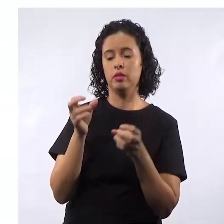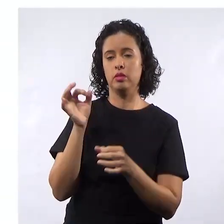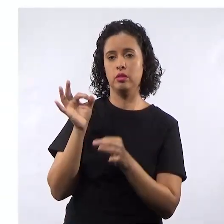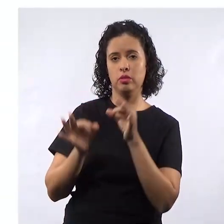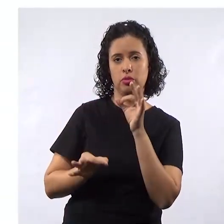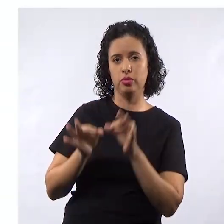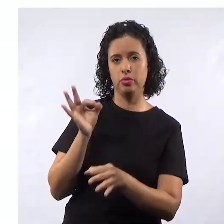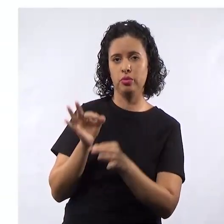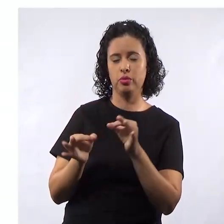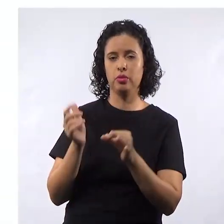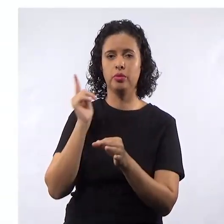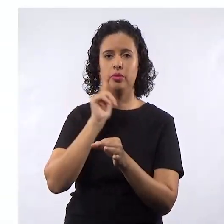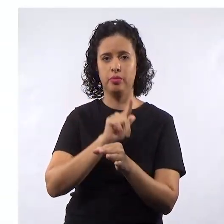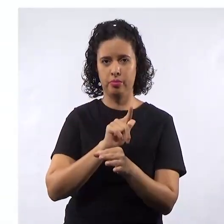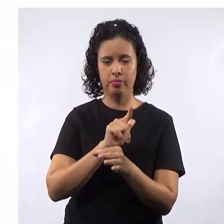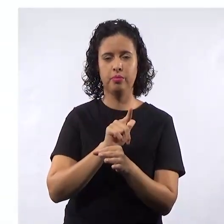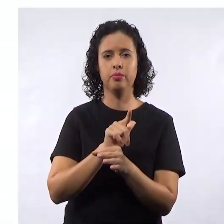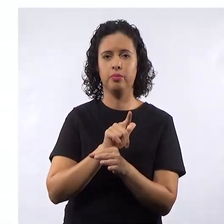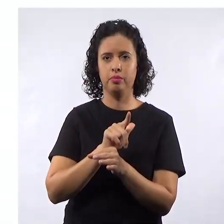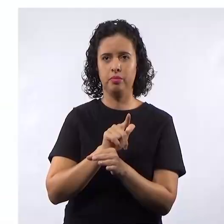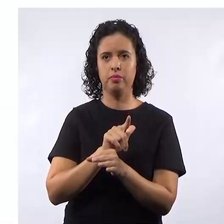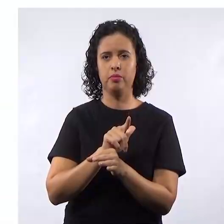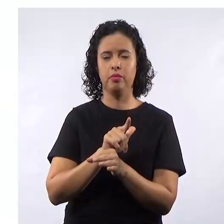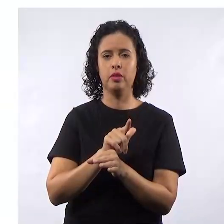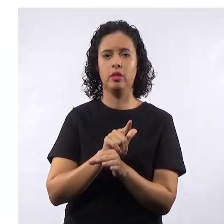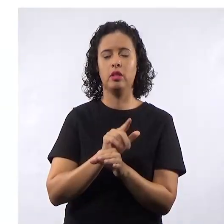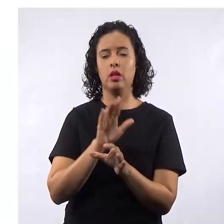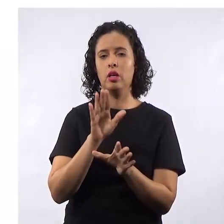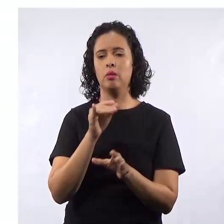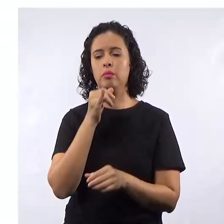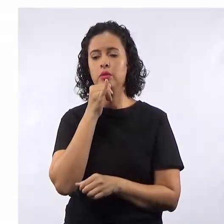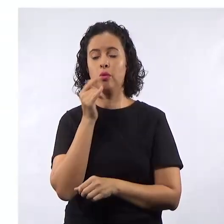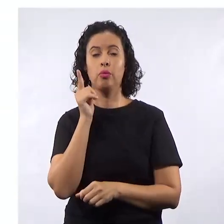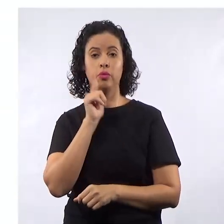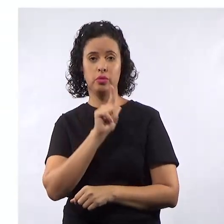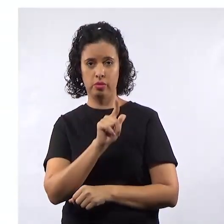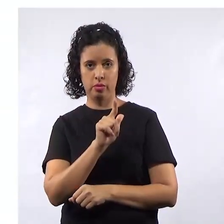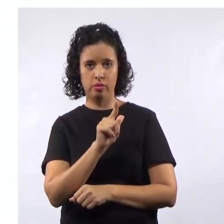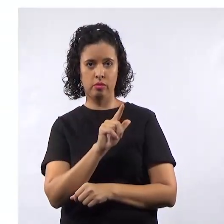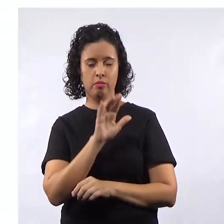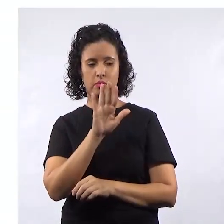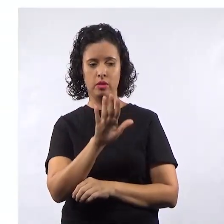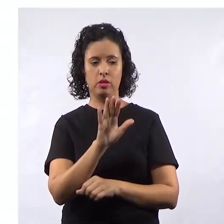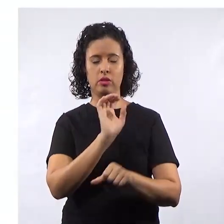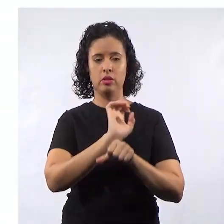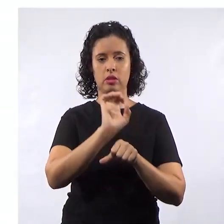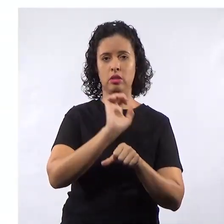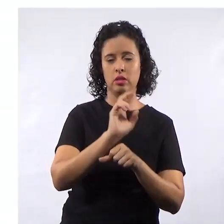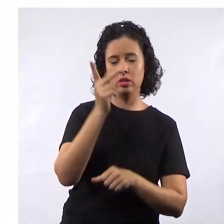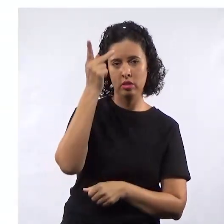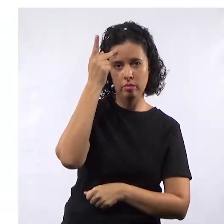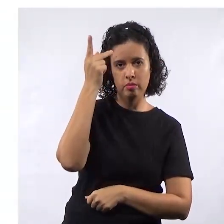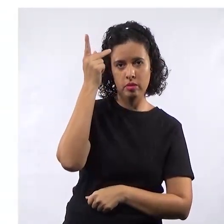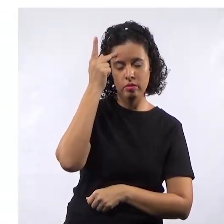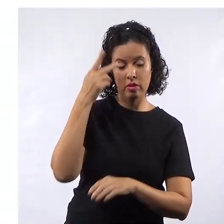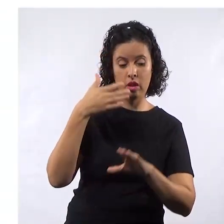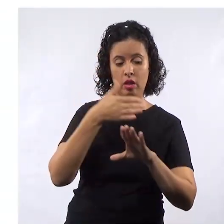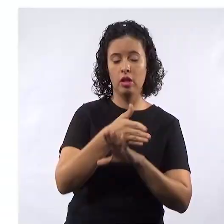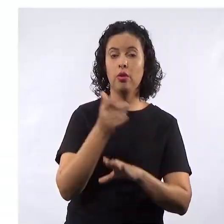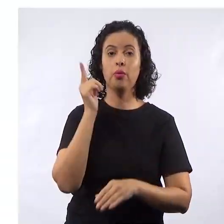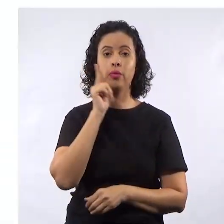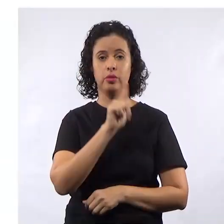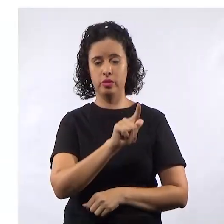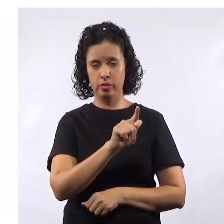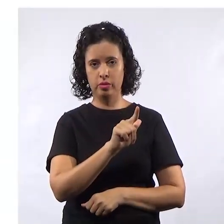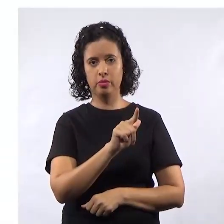lá, por exemplo, em São Paulo, né? Em São Paulo. Entra, aí ganha também a ação. Um exemplo,